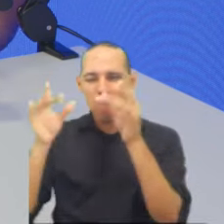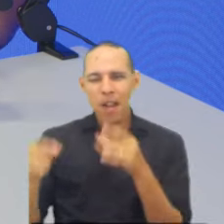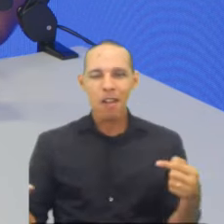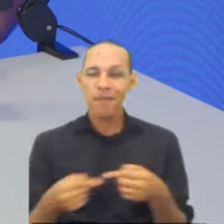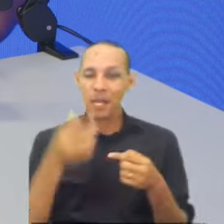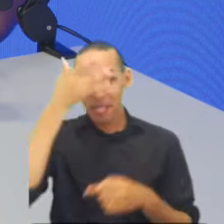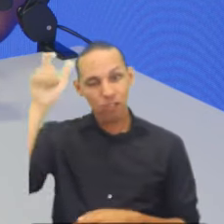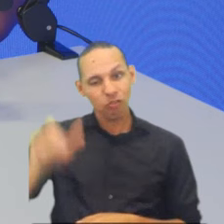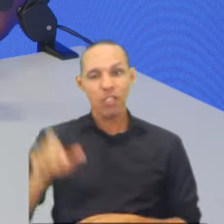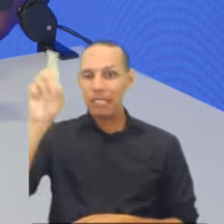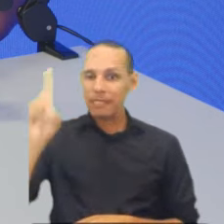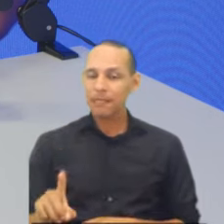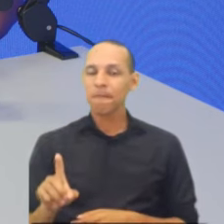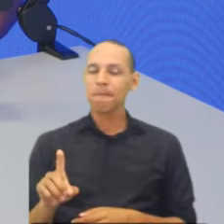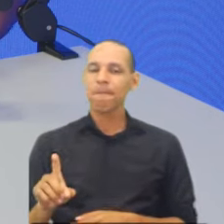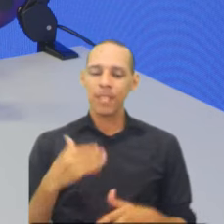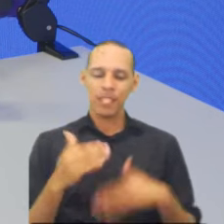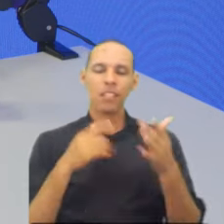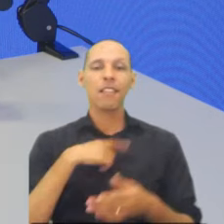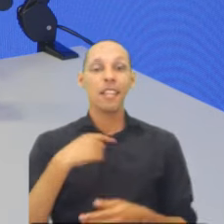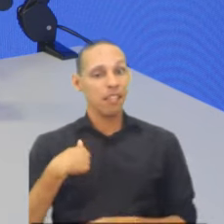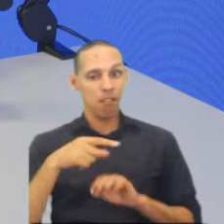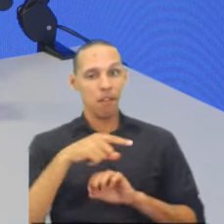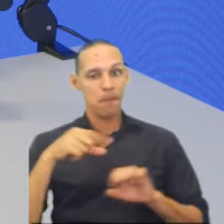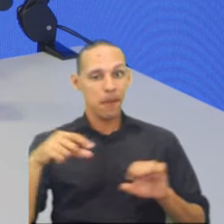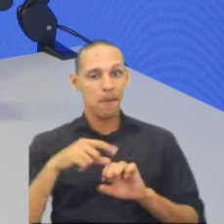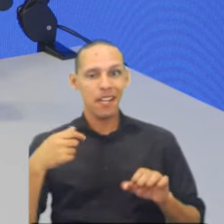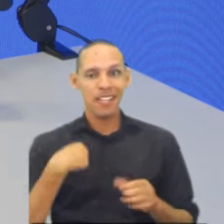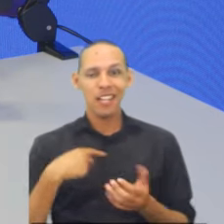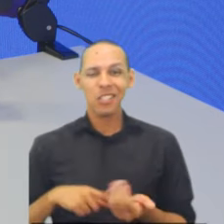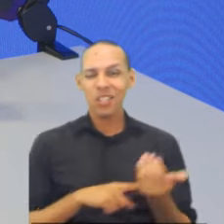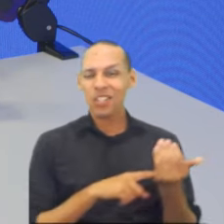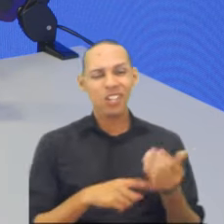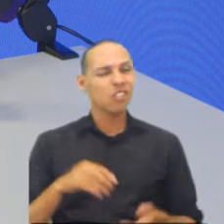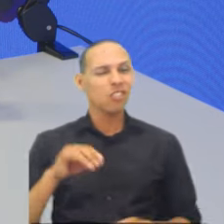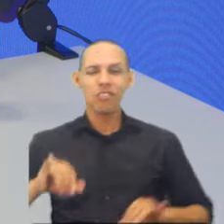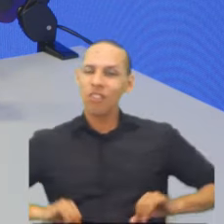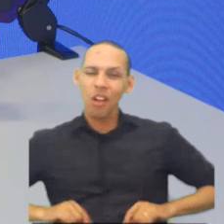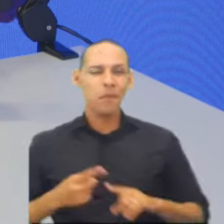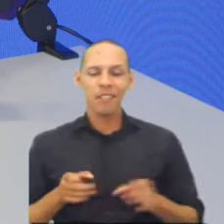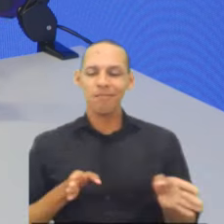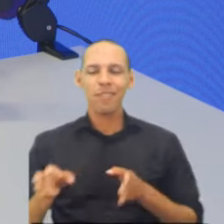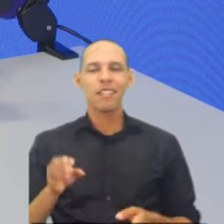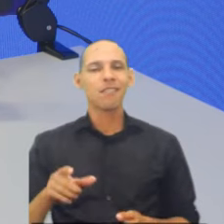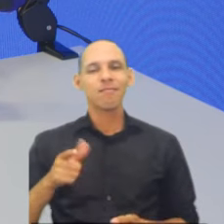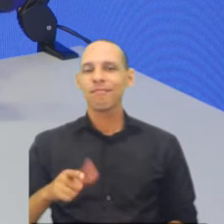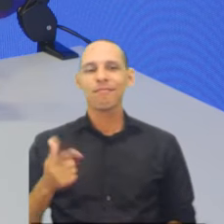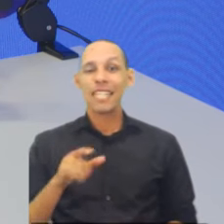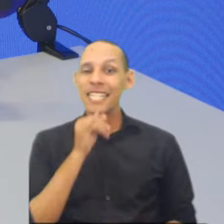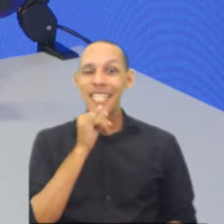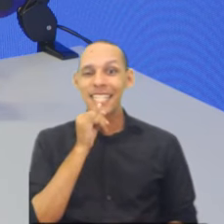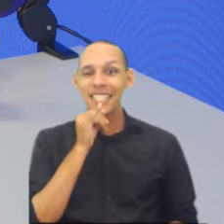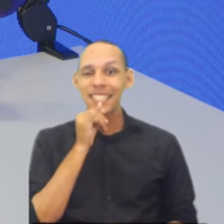deficiência temos então tem avanços eh eu como empreendedora eu sofro muito a tecnologia inacessível então quando eu penso num